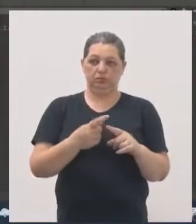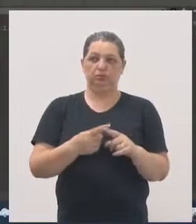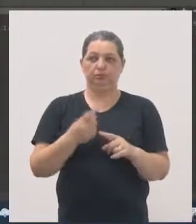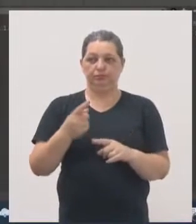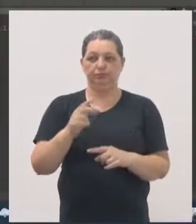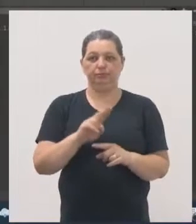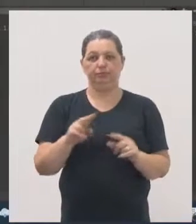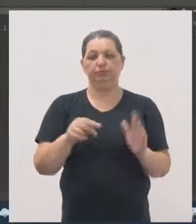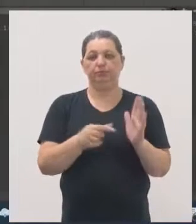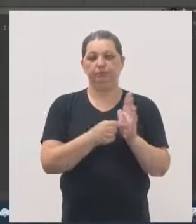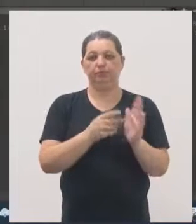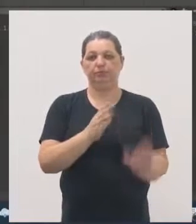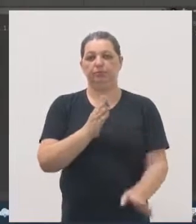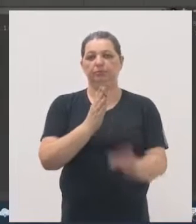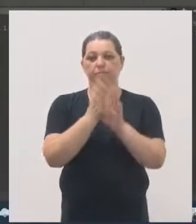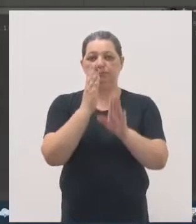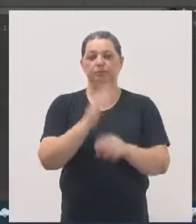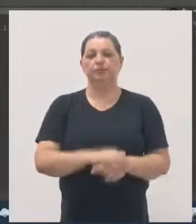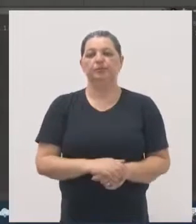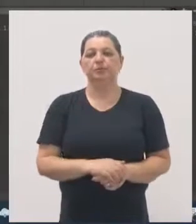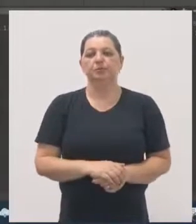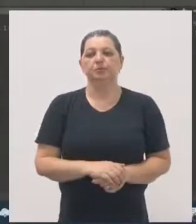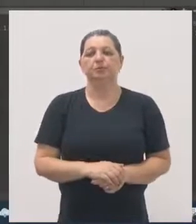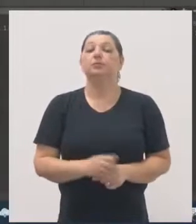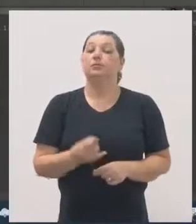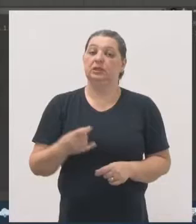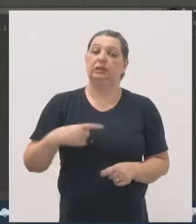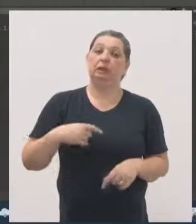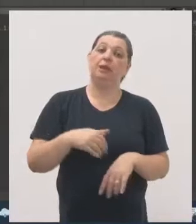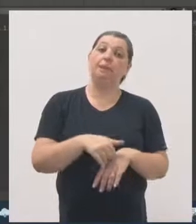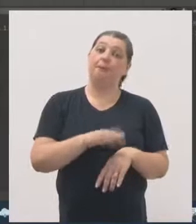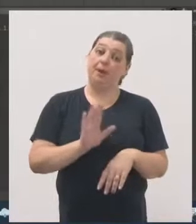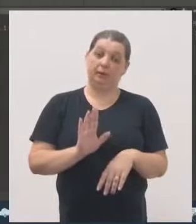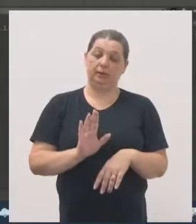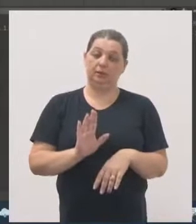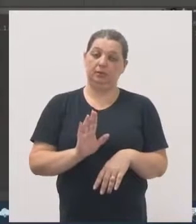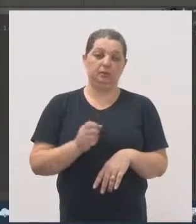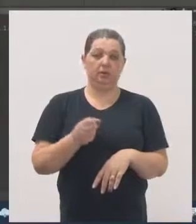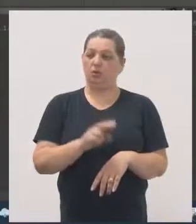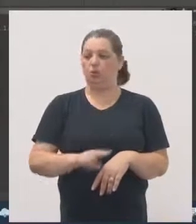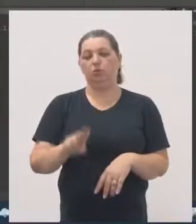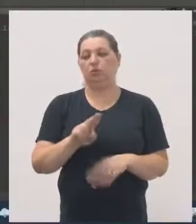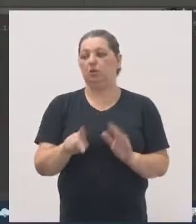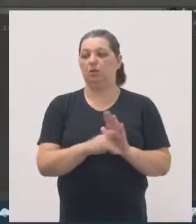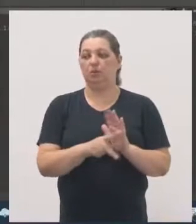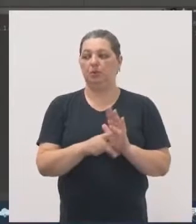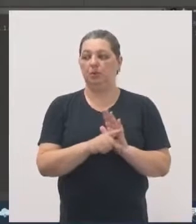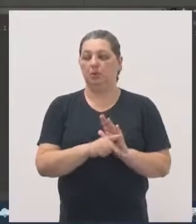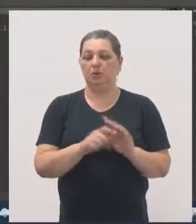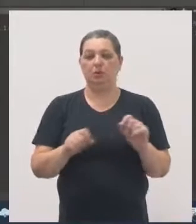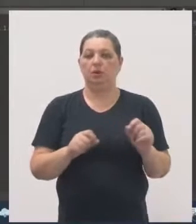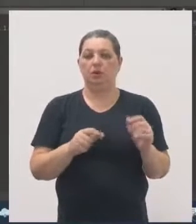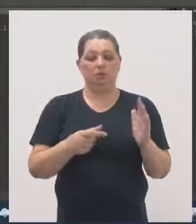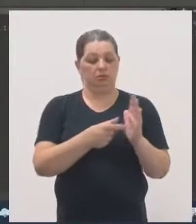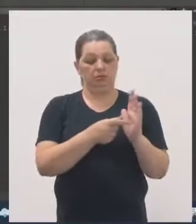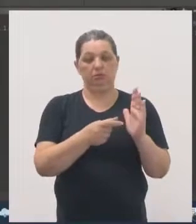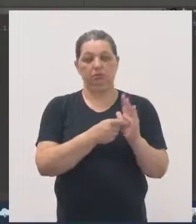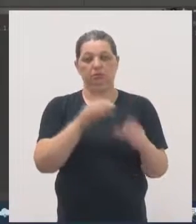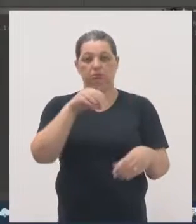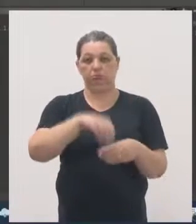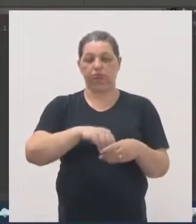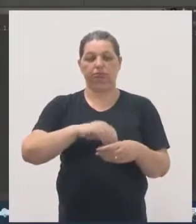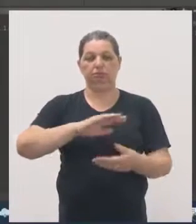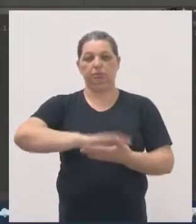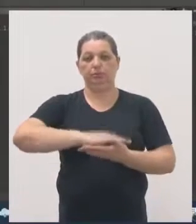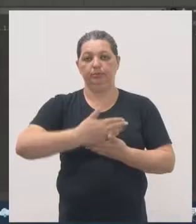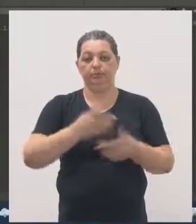tua placa, certo? Isso, se você tiver uma a mais, né? Se você não estiver usando a placa interna do seu computador ou do seu notebook. Se